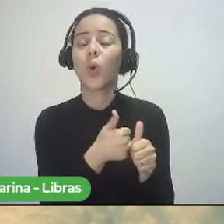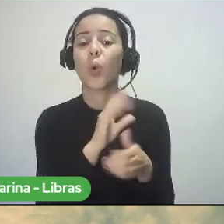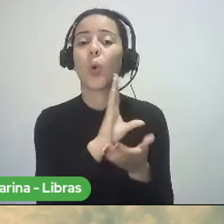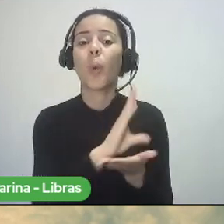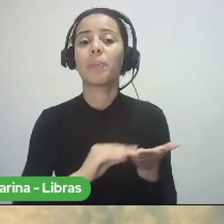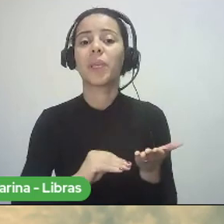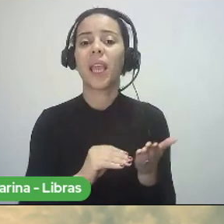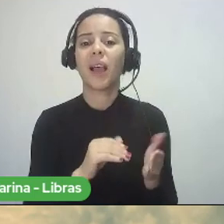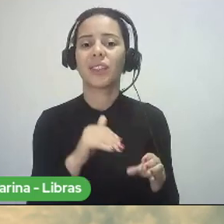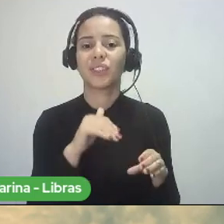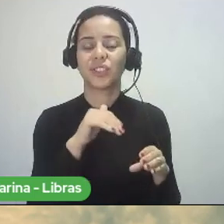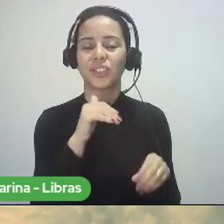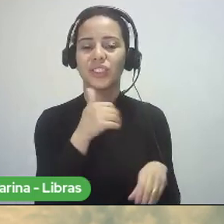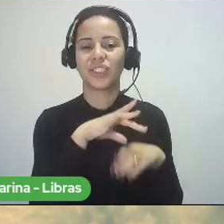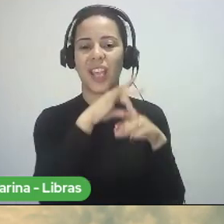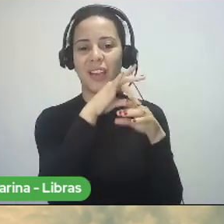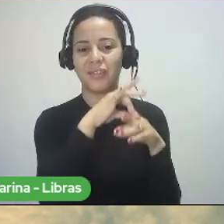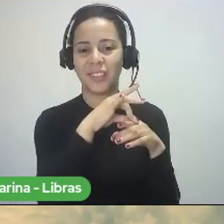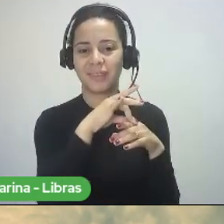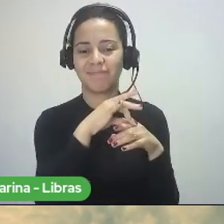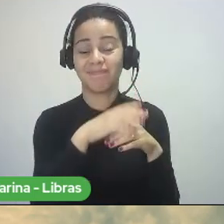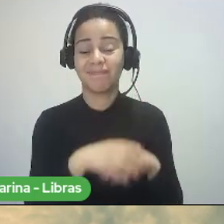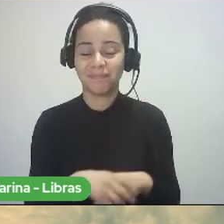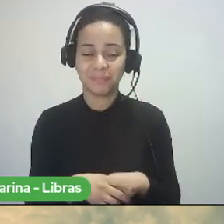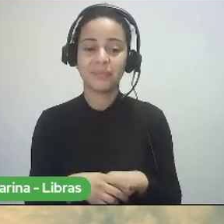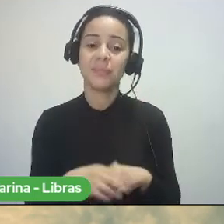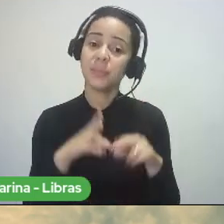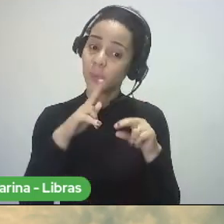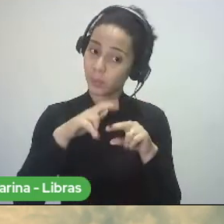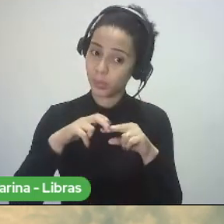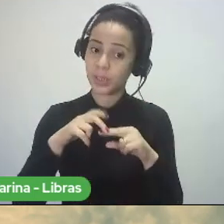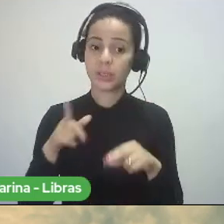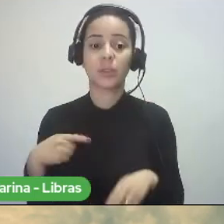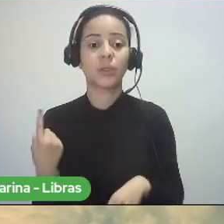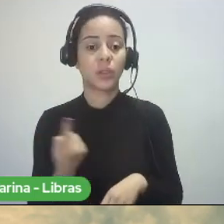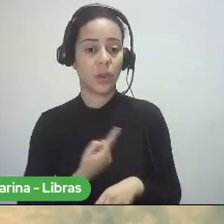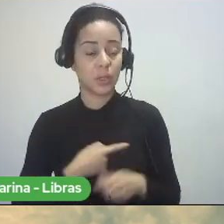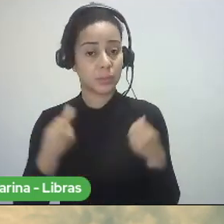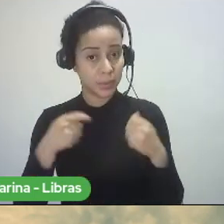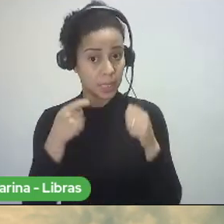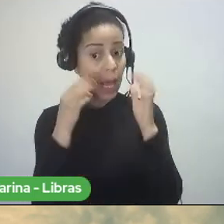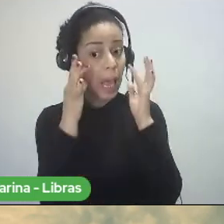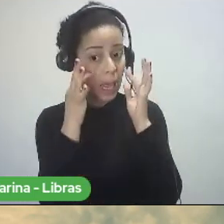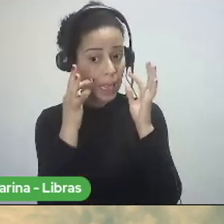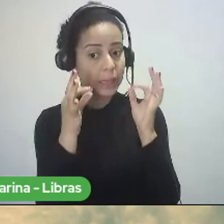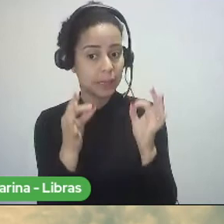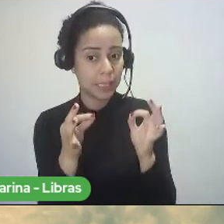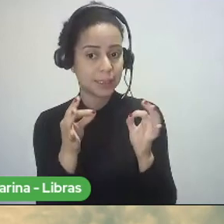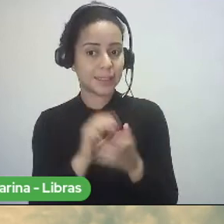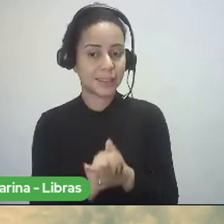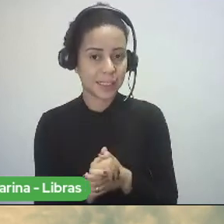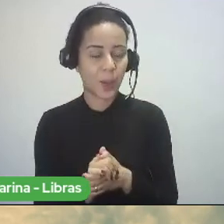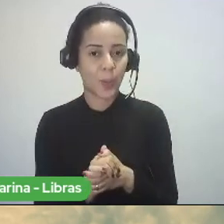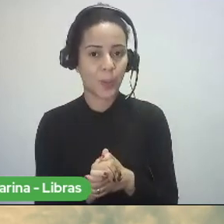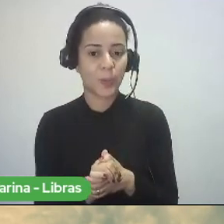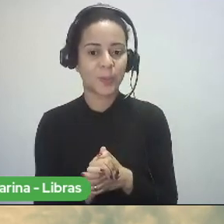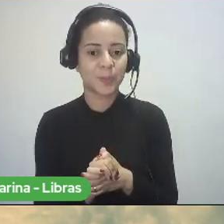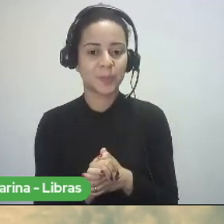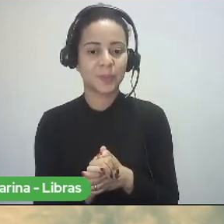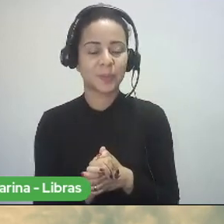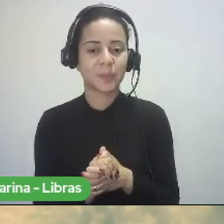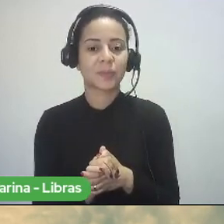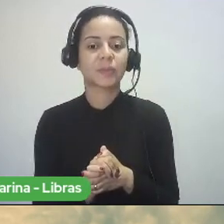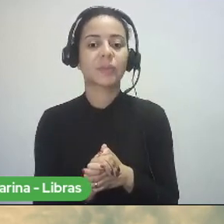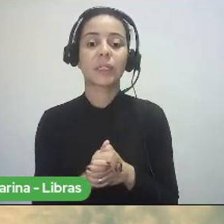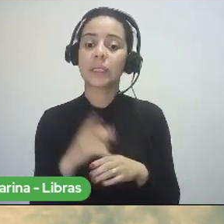tudo certo. Então, nós como facilitadores, a gente tem que prestar muita atenção nesse ponto,